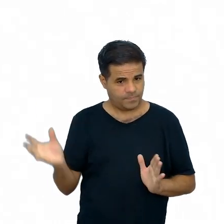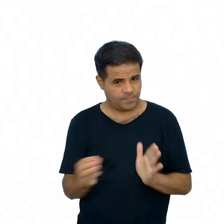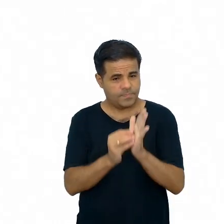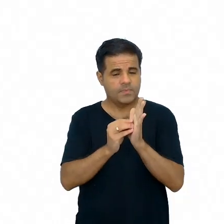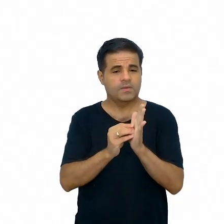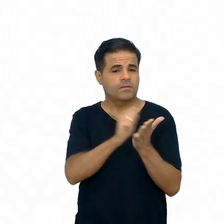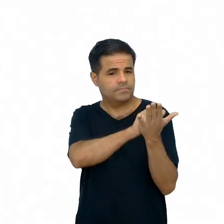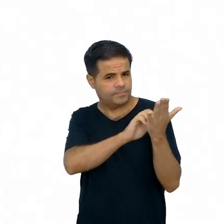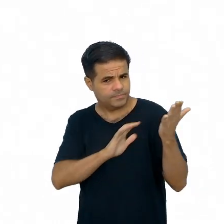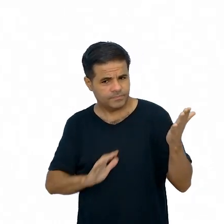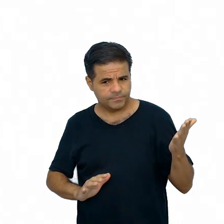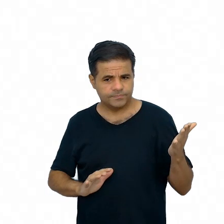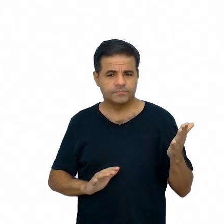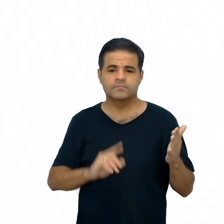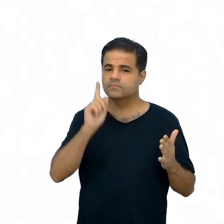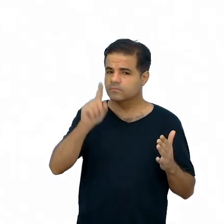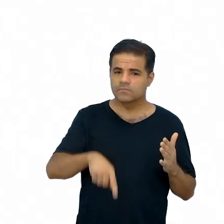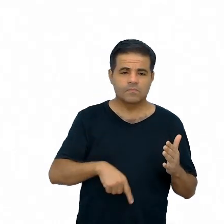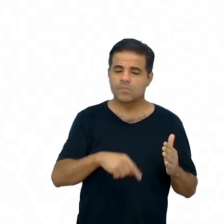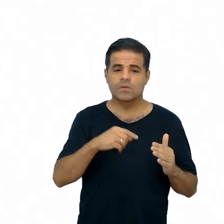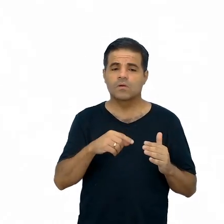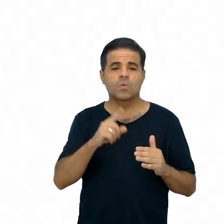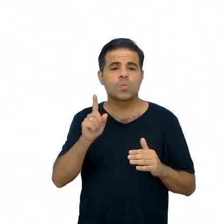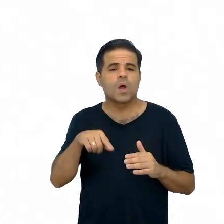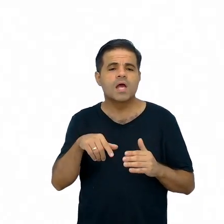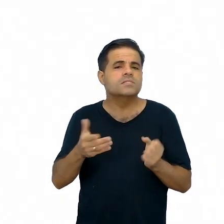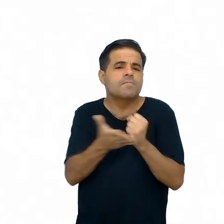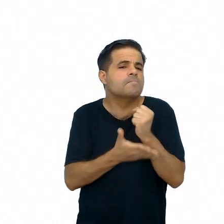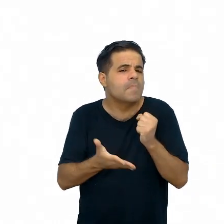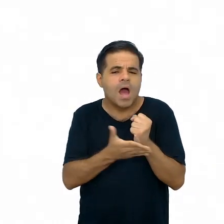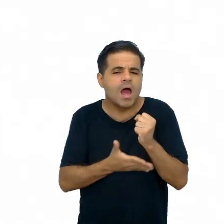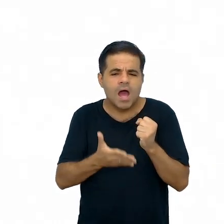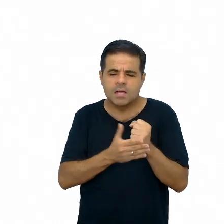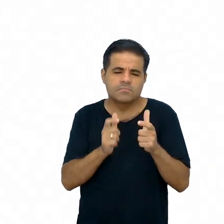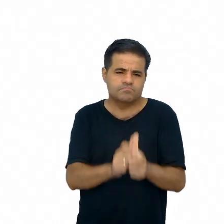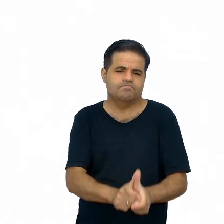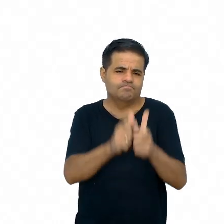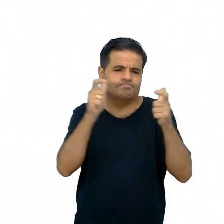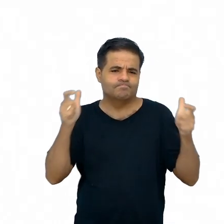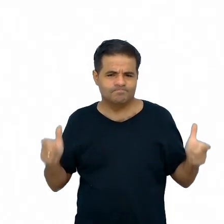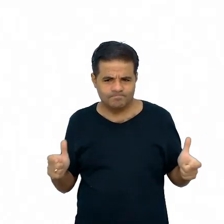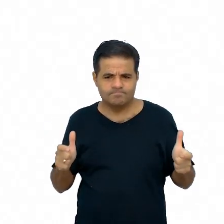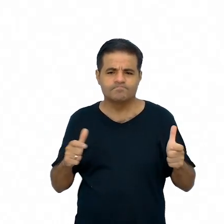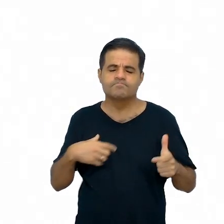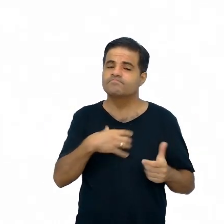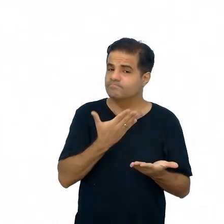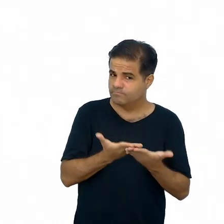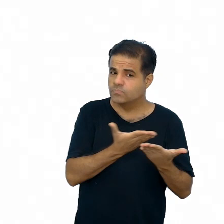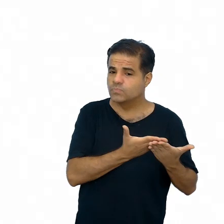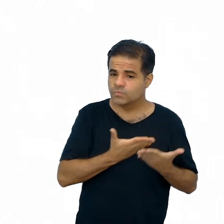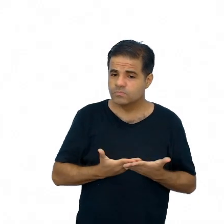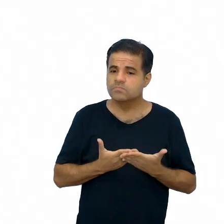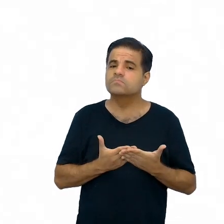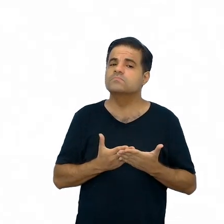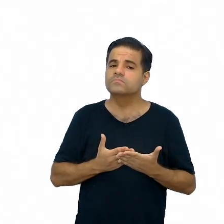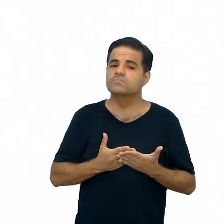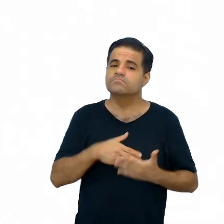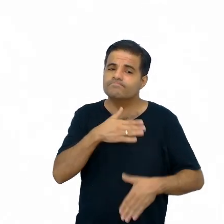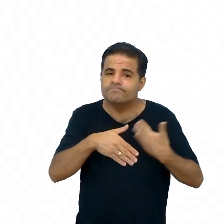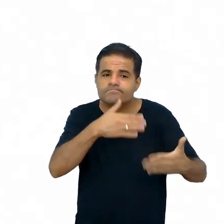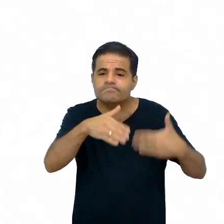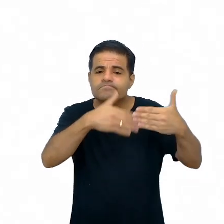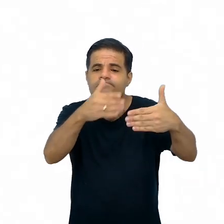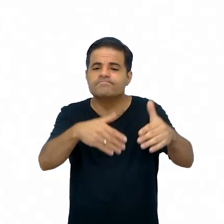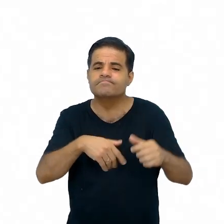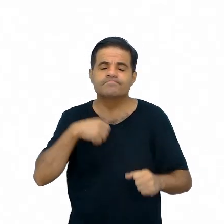essas atividades não são triviais da maior parte dos nossos estudantes, porém, são imprescindíveis na